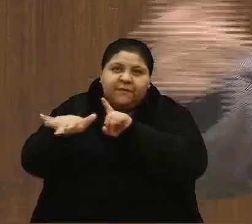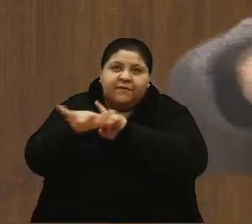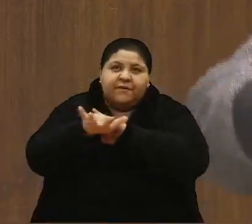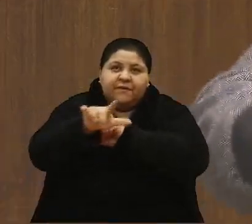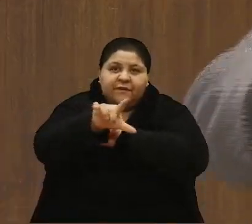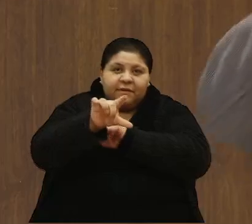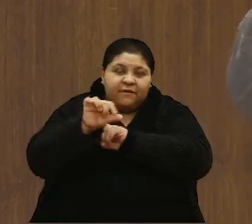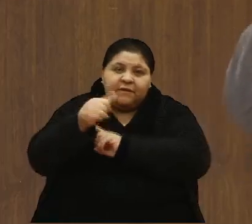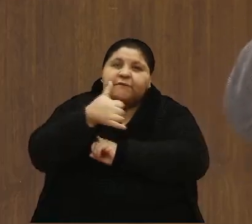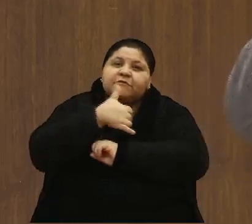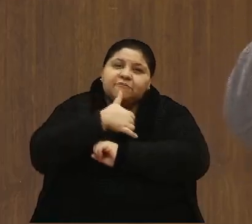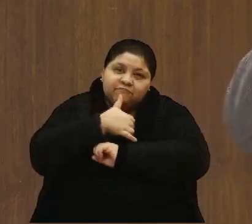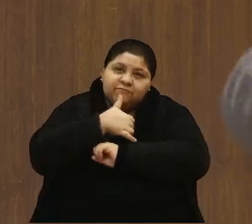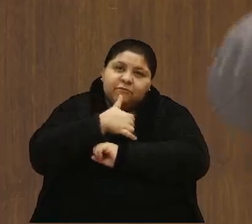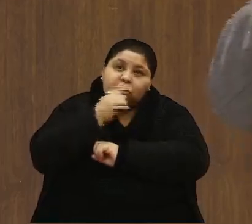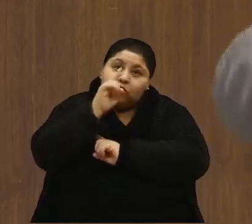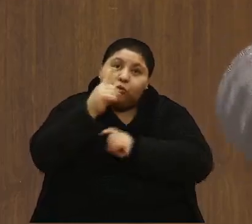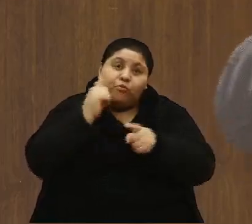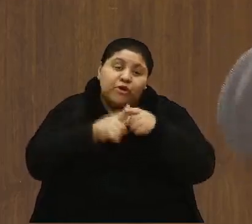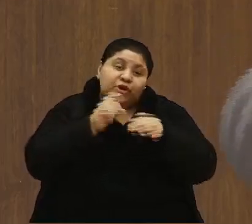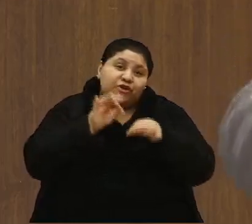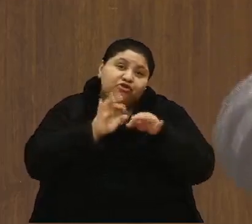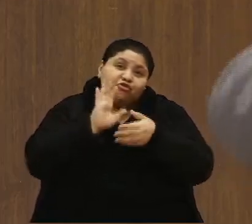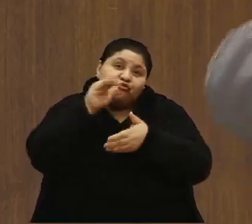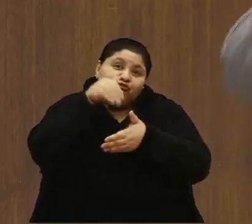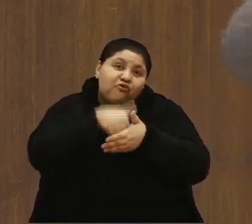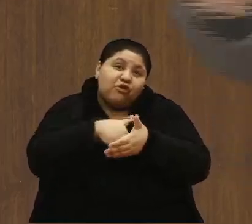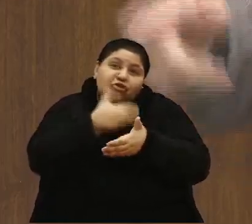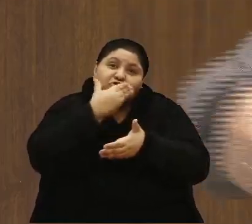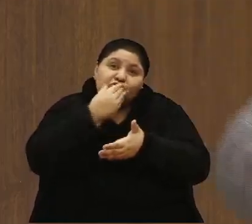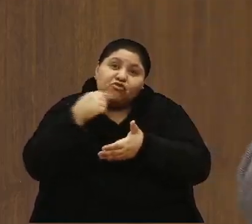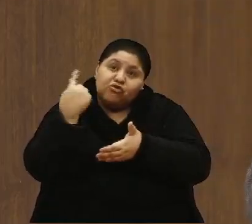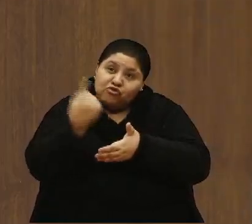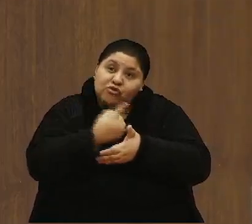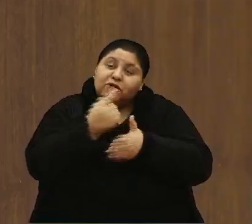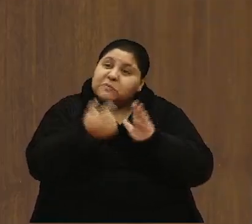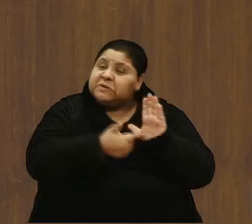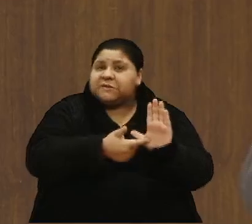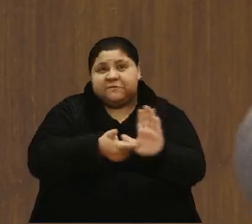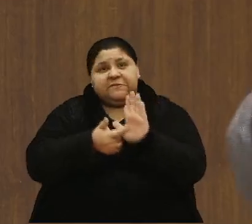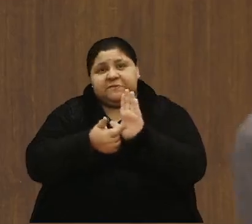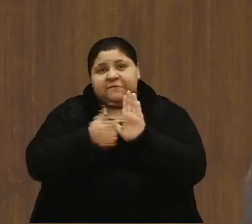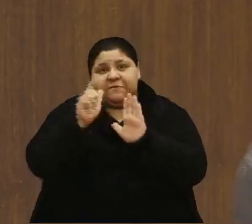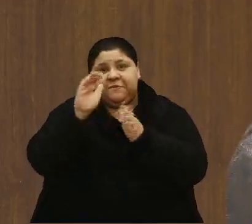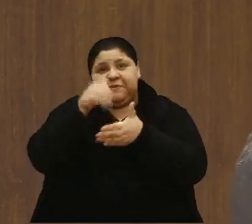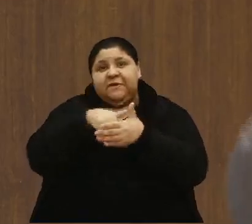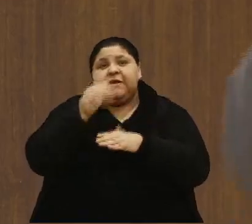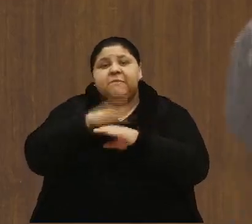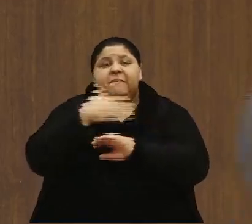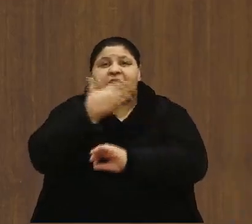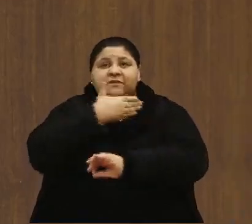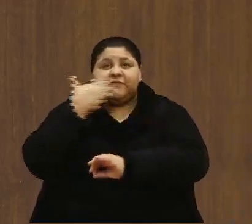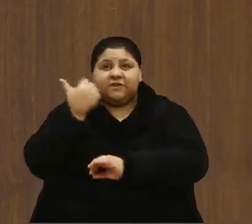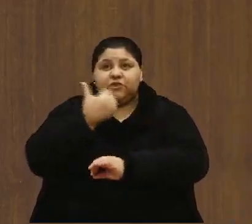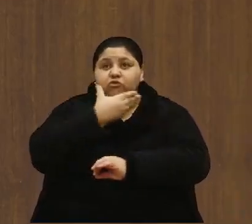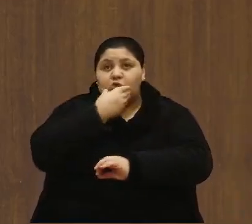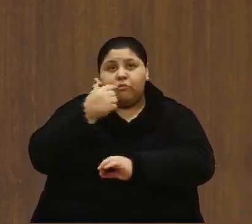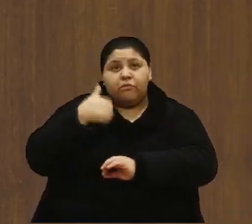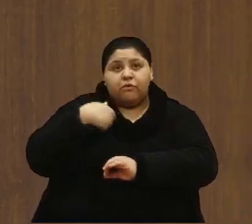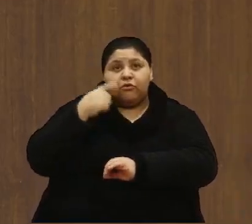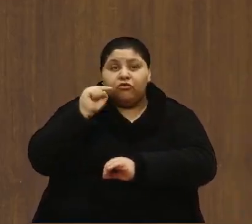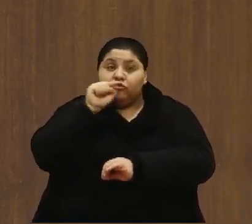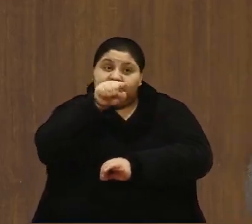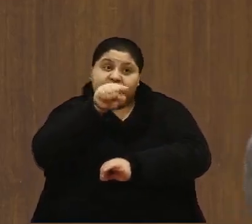optar, infelizmente, por essa subjugação, vota em um homem. E nós somos reflexos disso aqui dentro. É muito mais fácil eu me eleger sendo homem que a senhora se